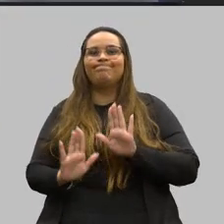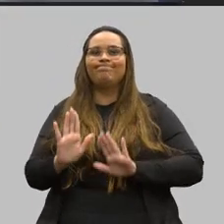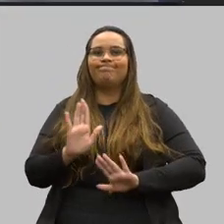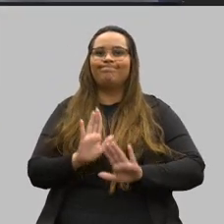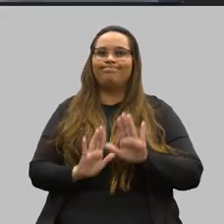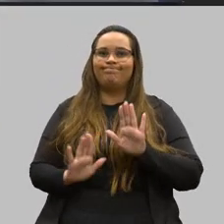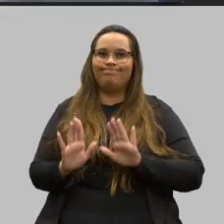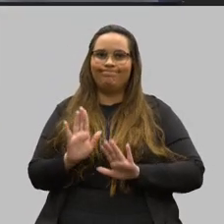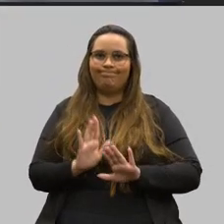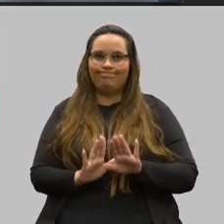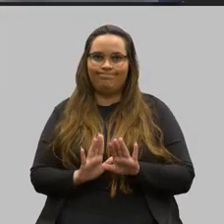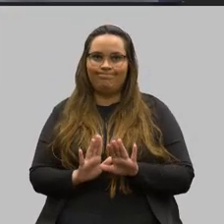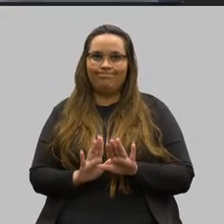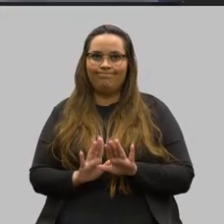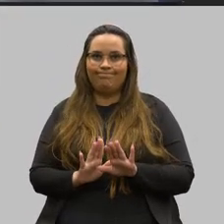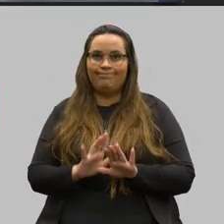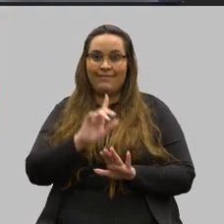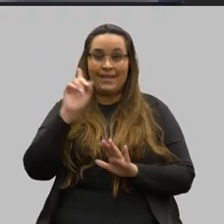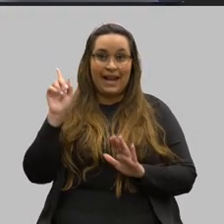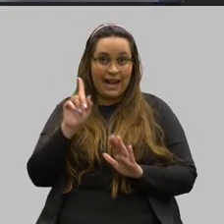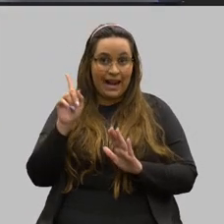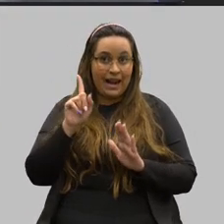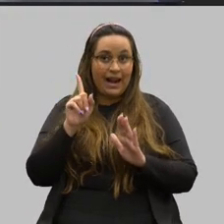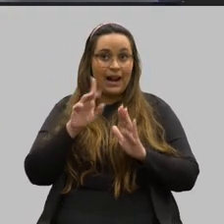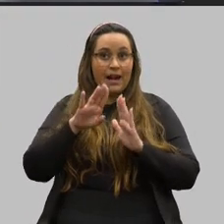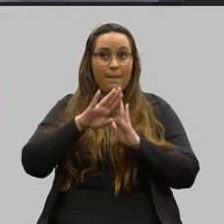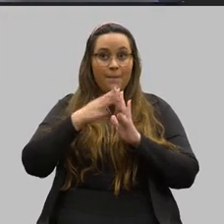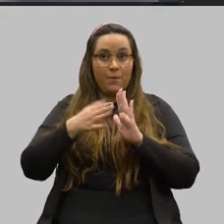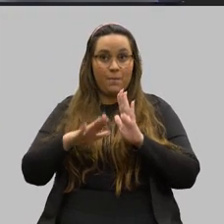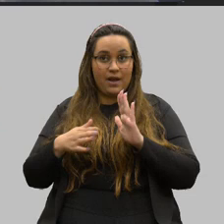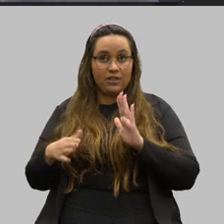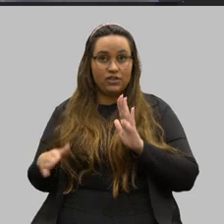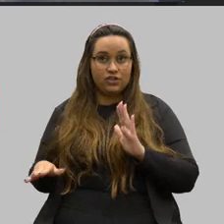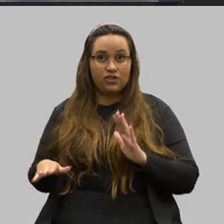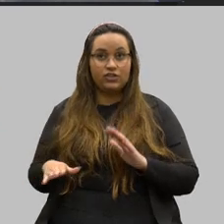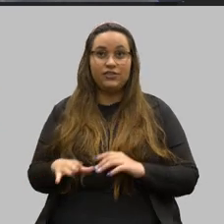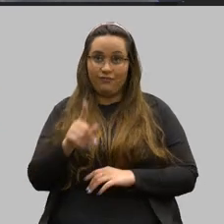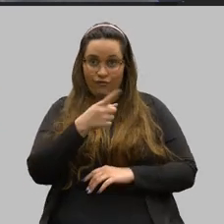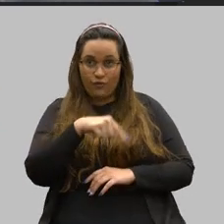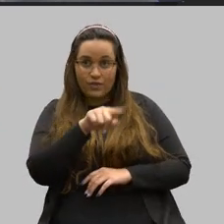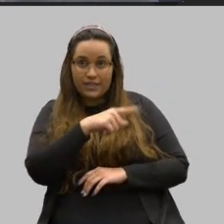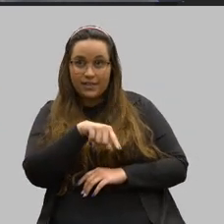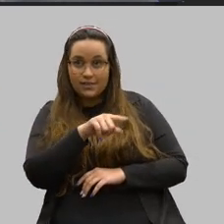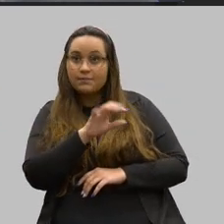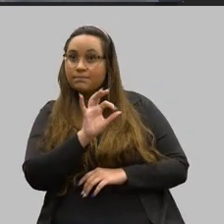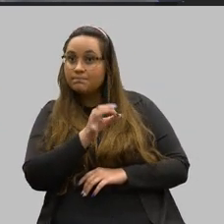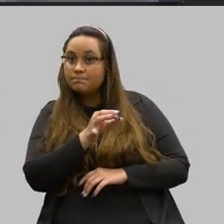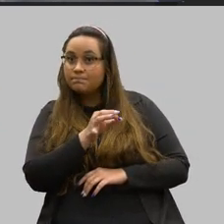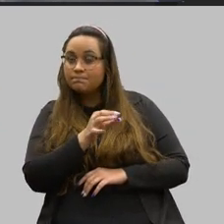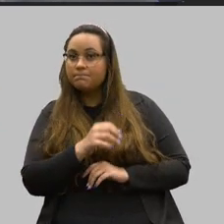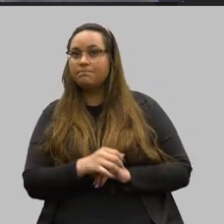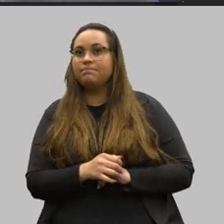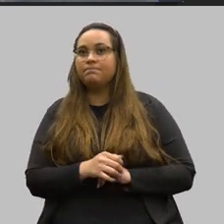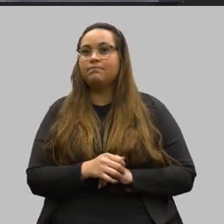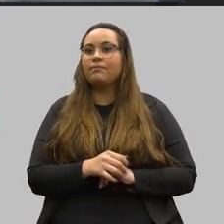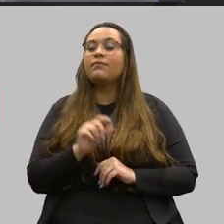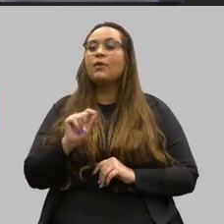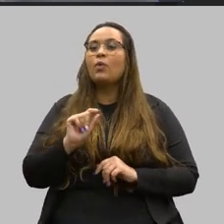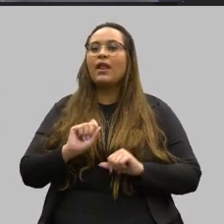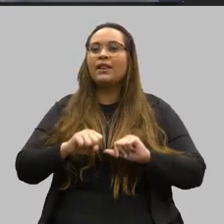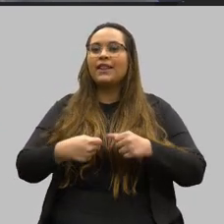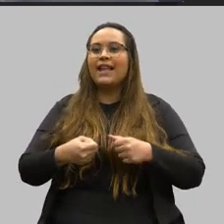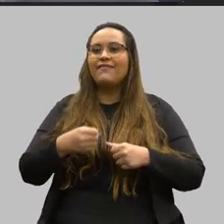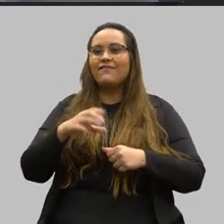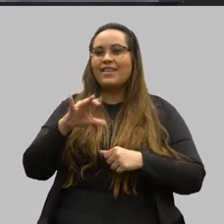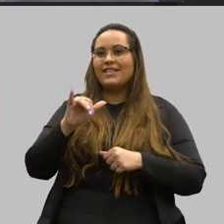quem chegou lá em Brumadinho foram vocês a Defesa Civil foi a